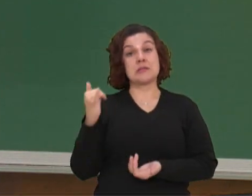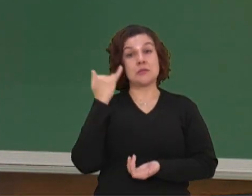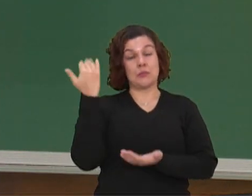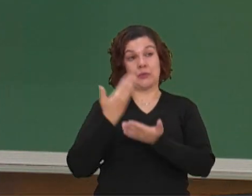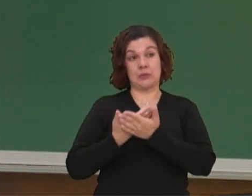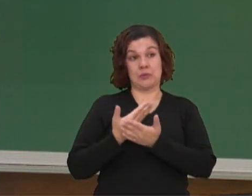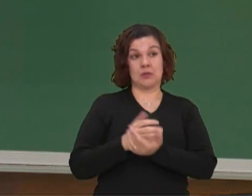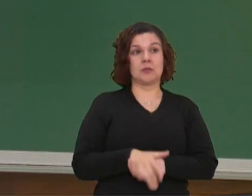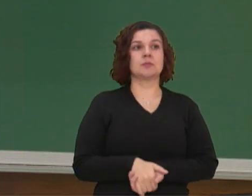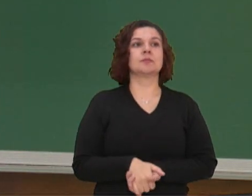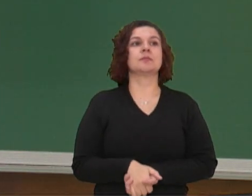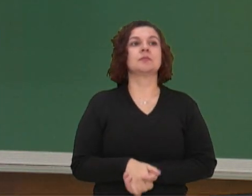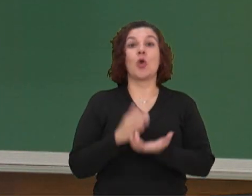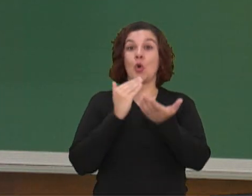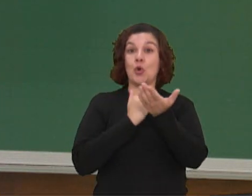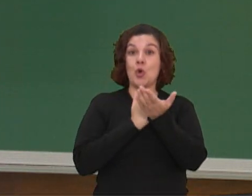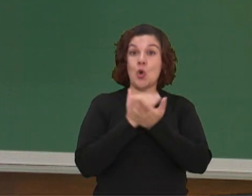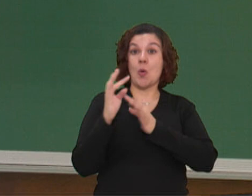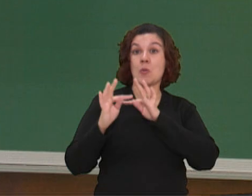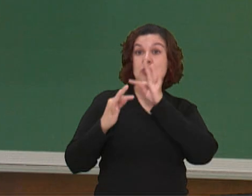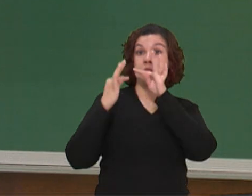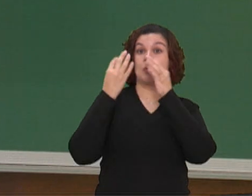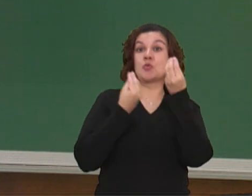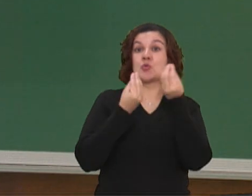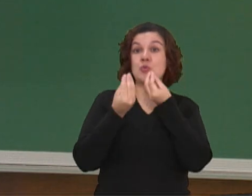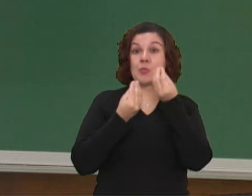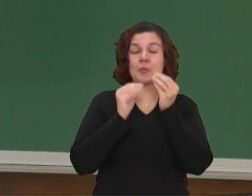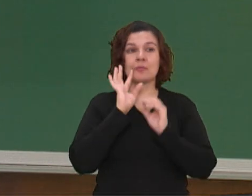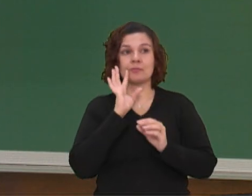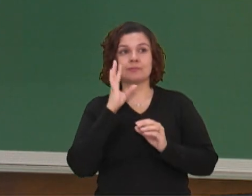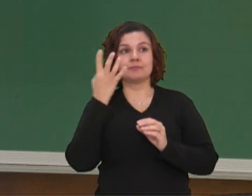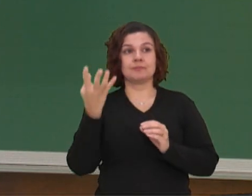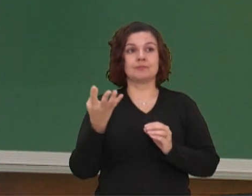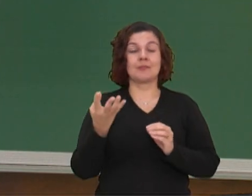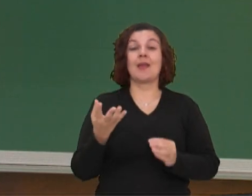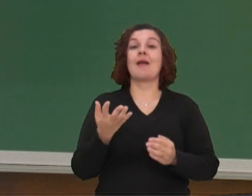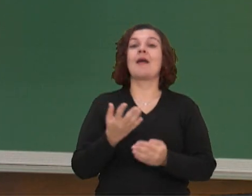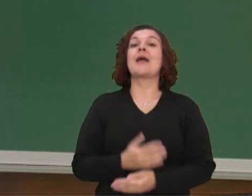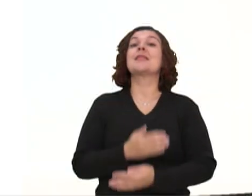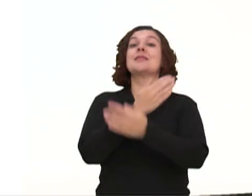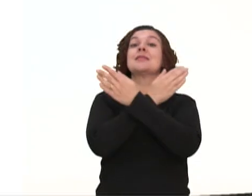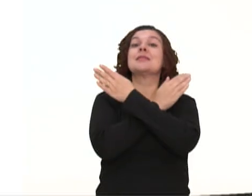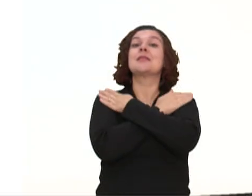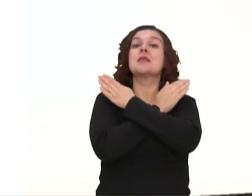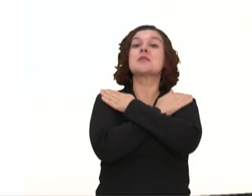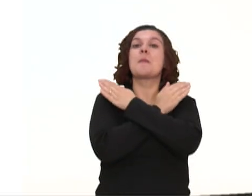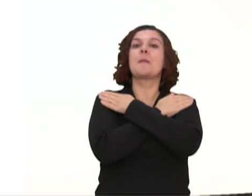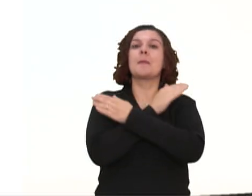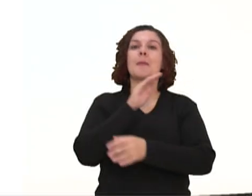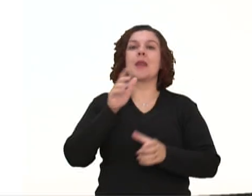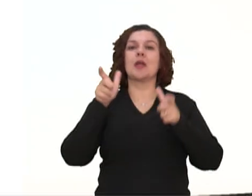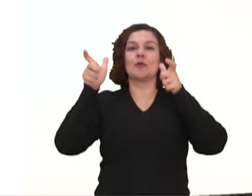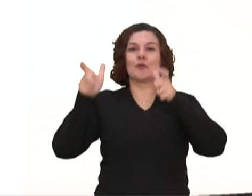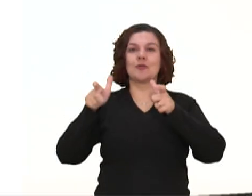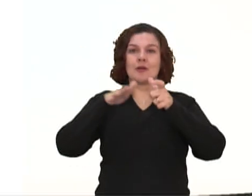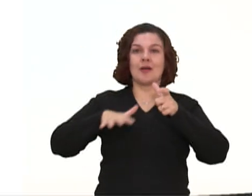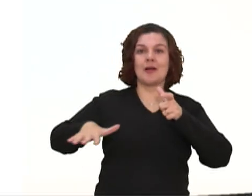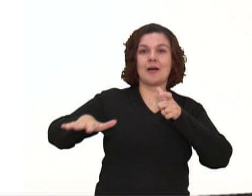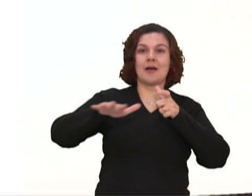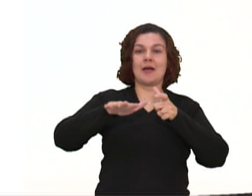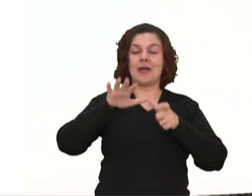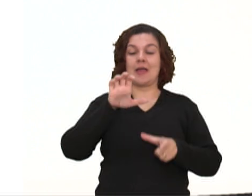estudar aqui, a partir da inovação tecnológica? Ela gera o que a gente chama de desemprego estrutural. Isso tem a ver